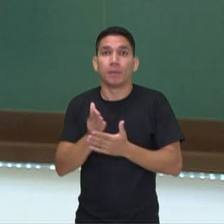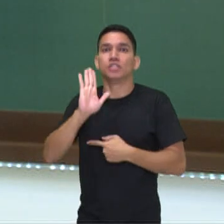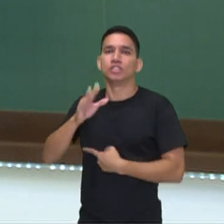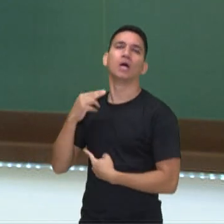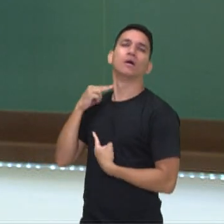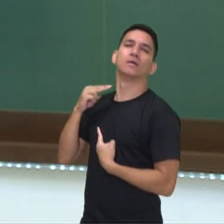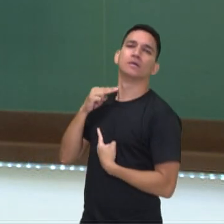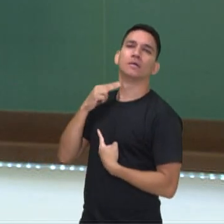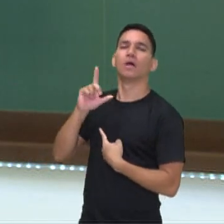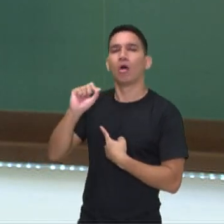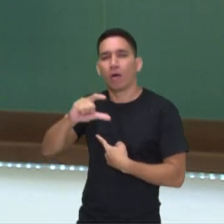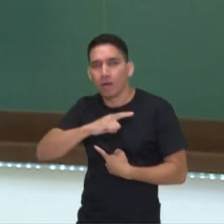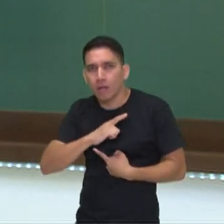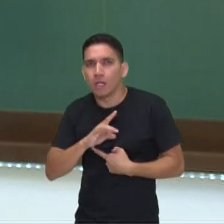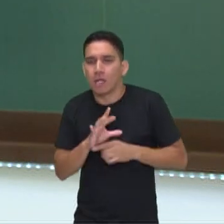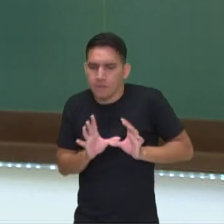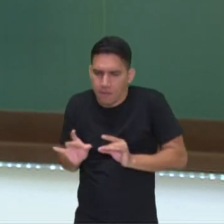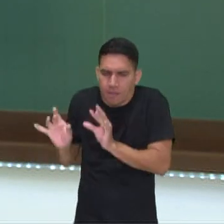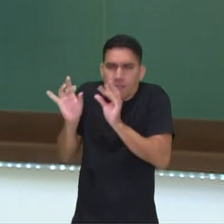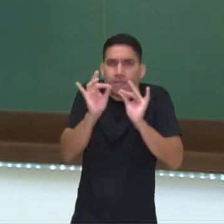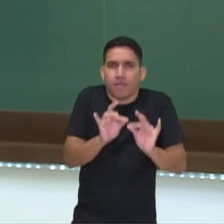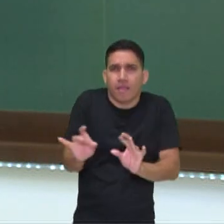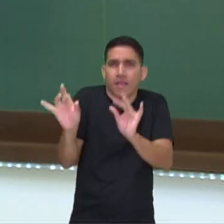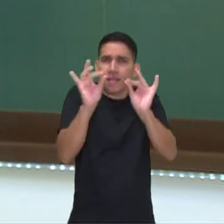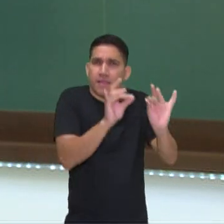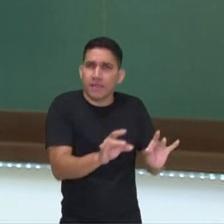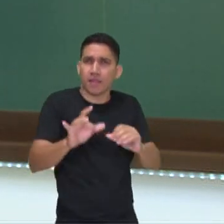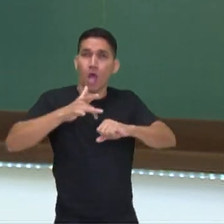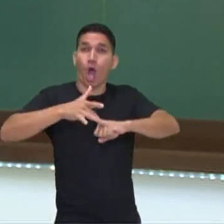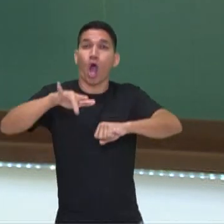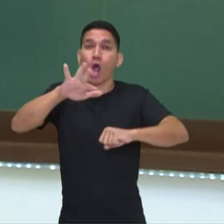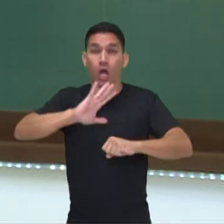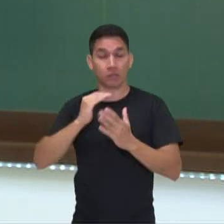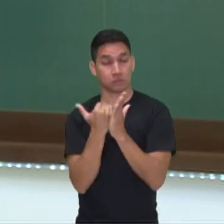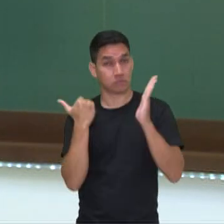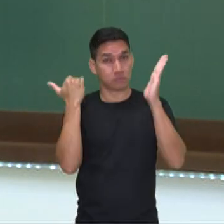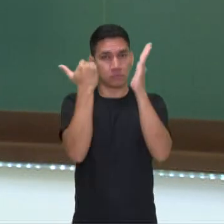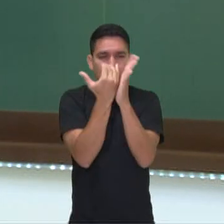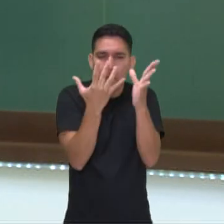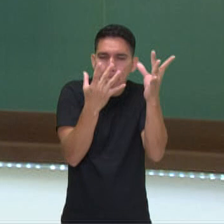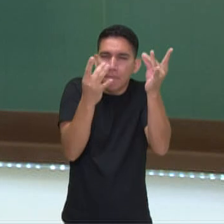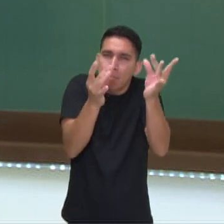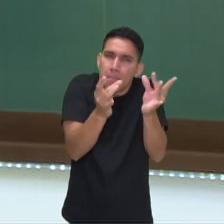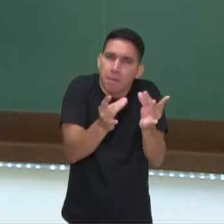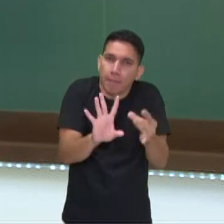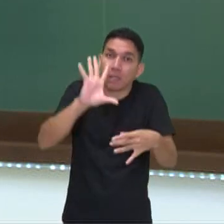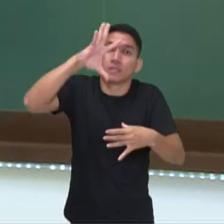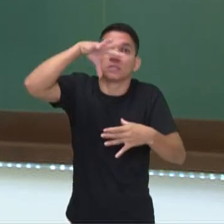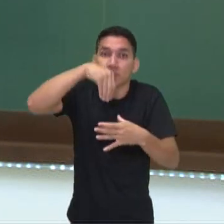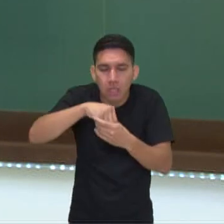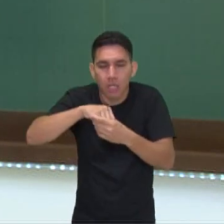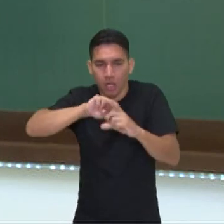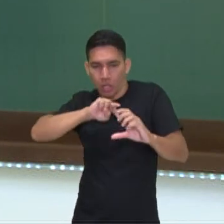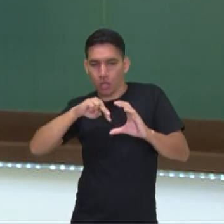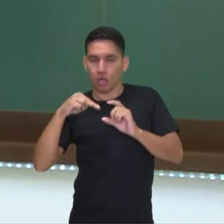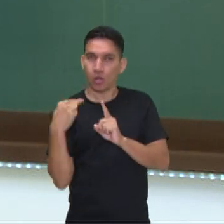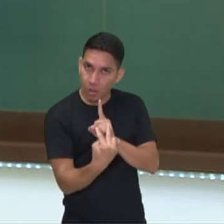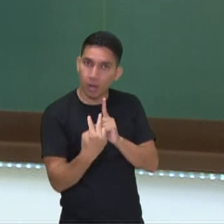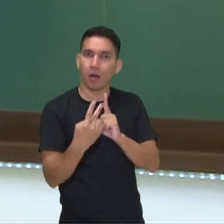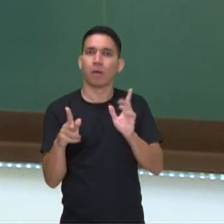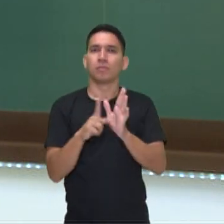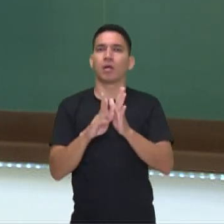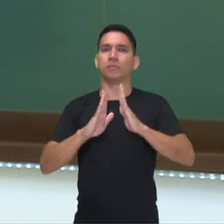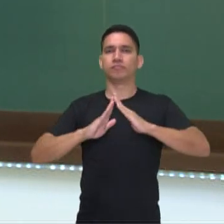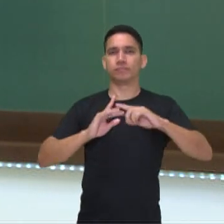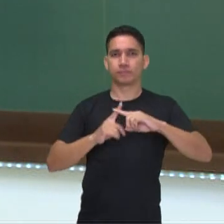com um endouramento muito grande, um excesso de detalhes dentro da concepção da igreja, dentro do